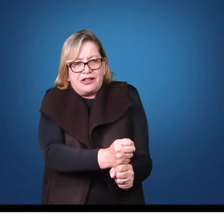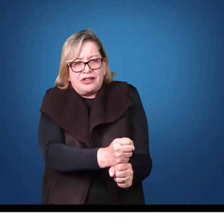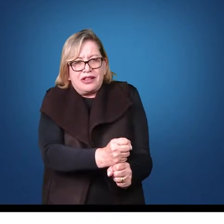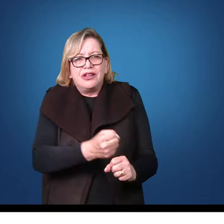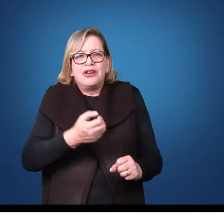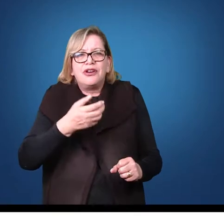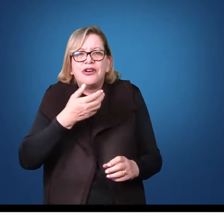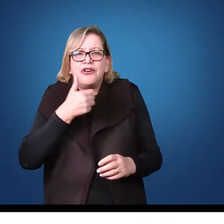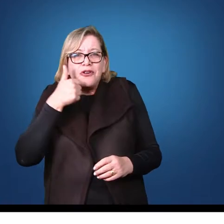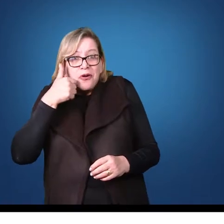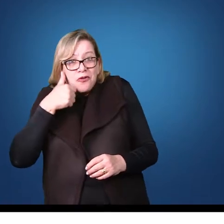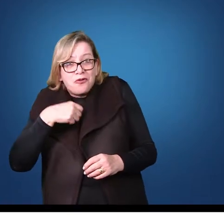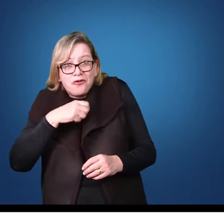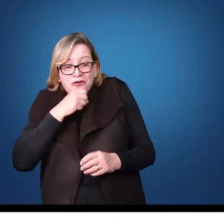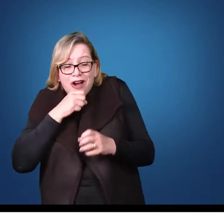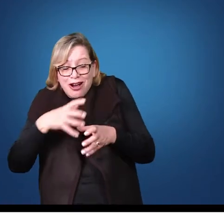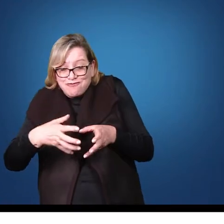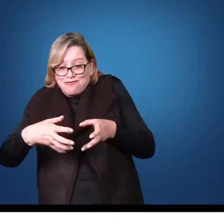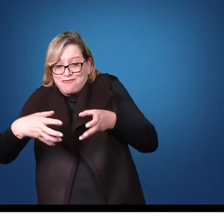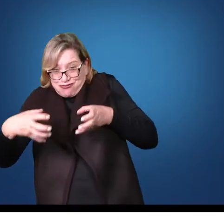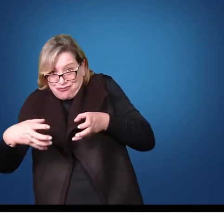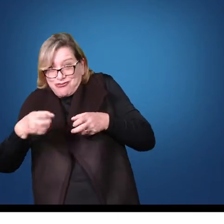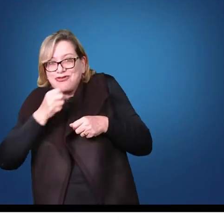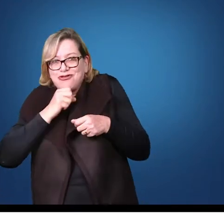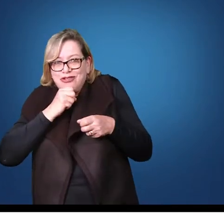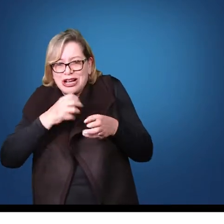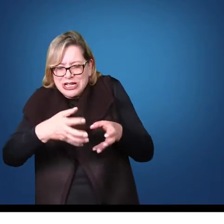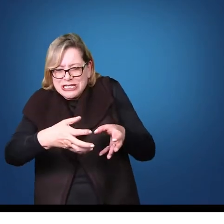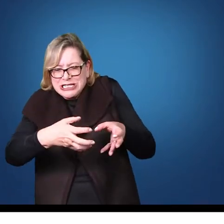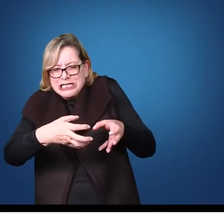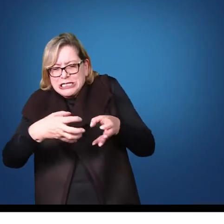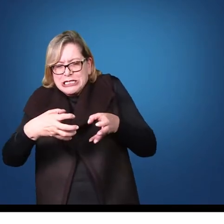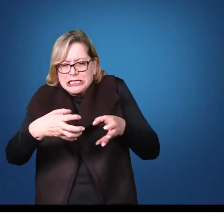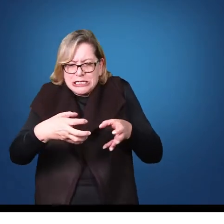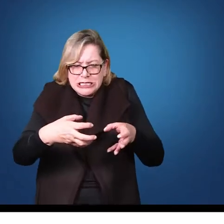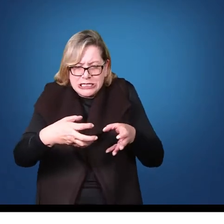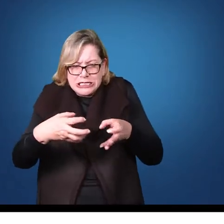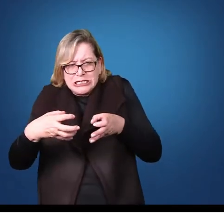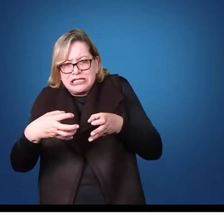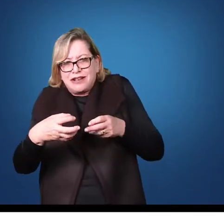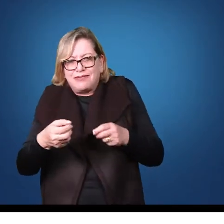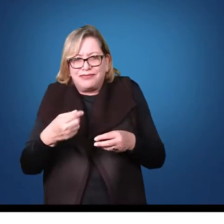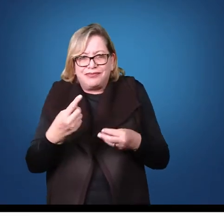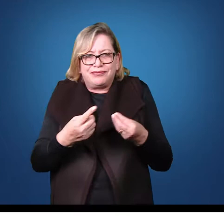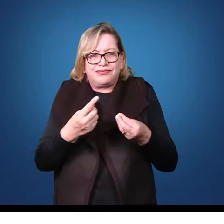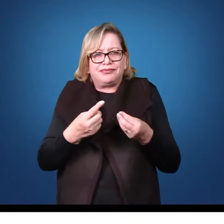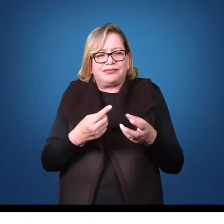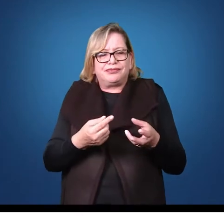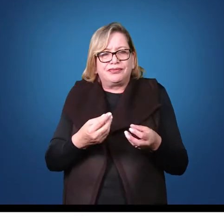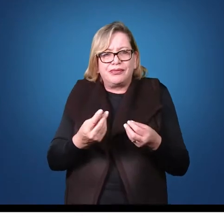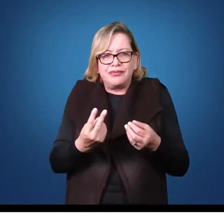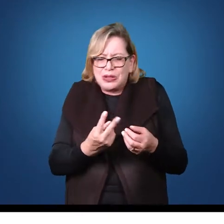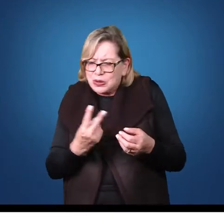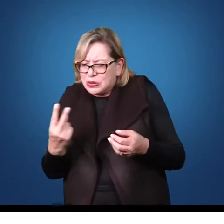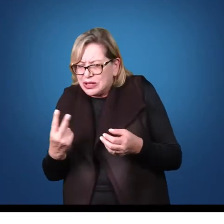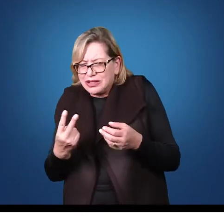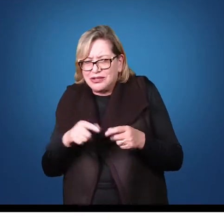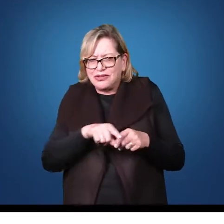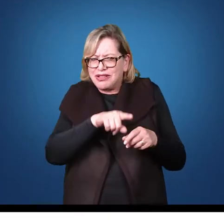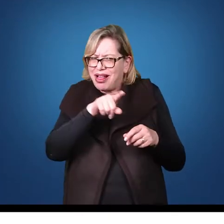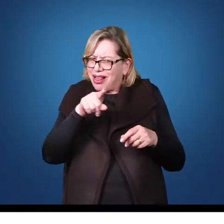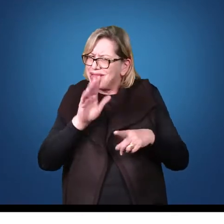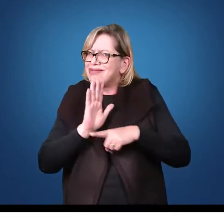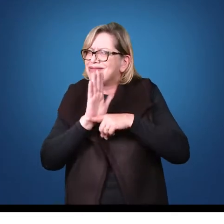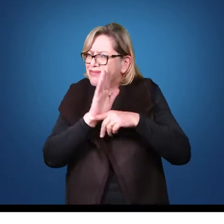segurou na cintura do vovô. E vamos, vai que agora dá, vai lá. Pega lá. E vocês ajudem,